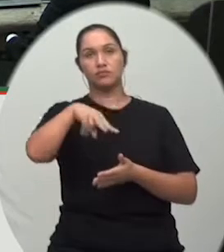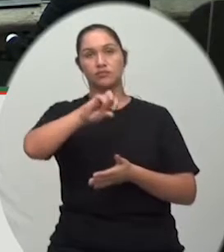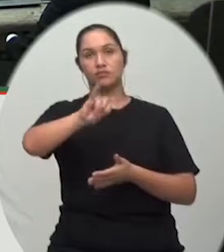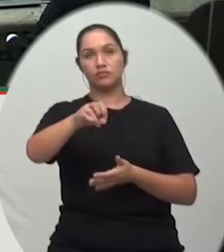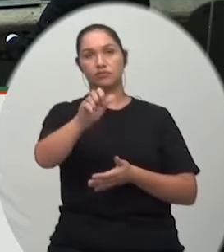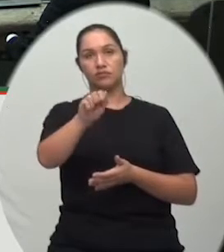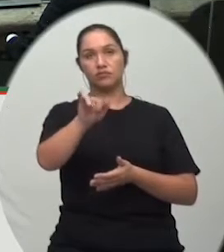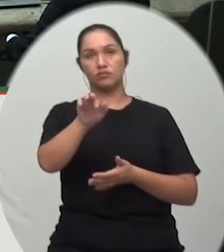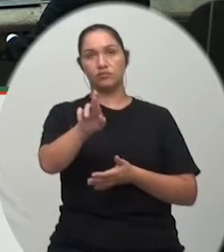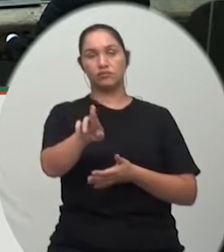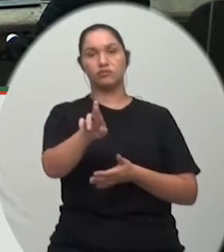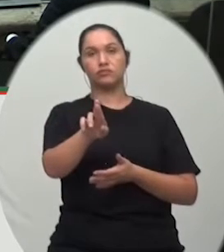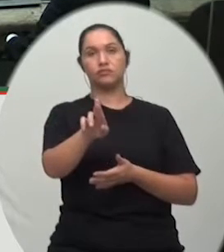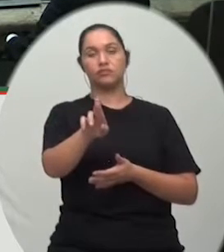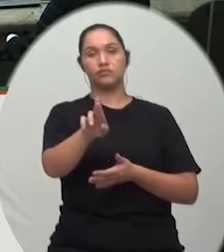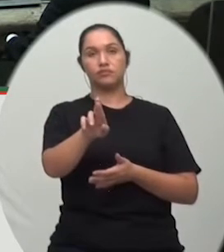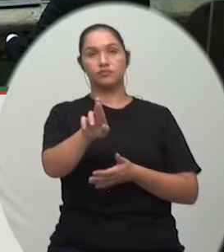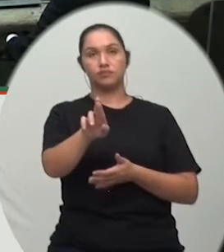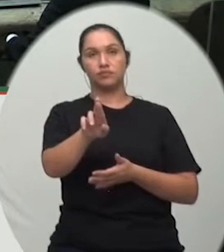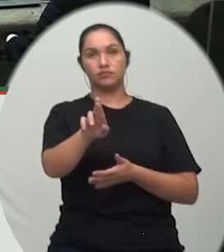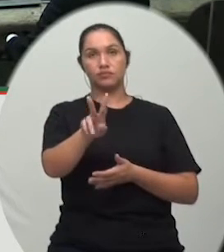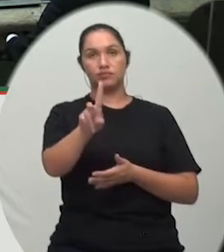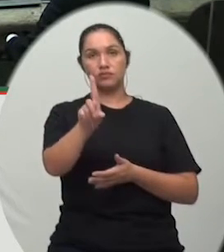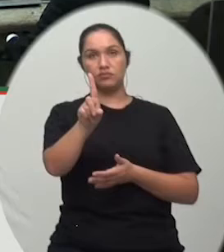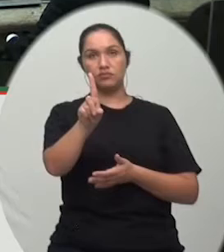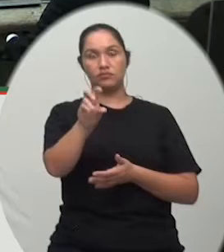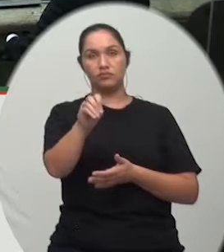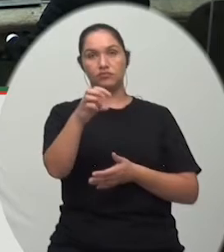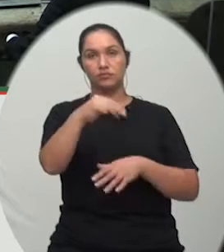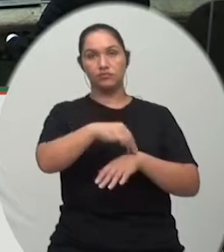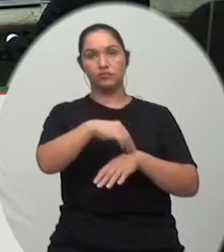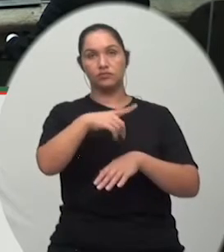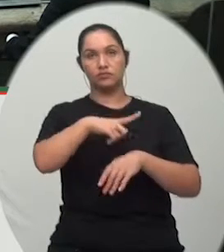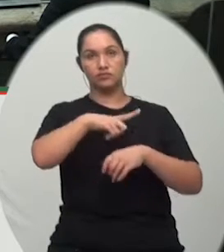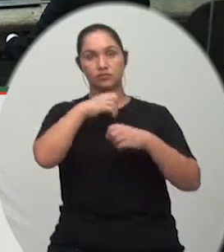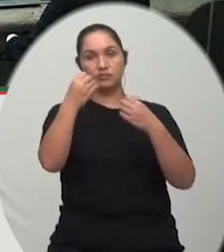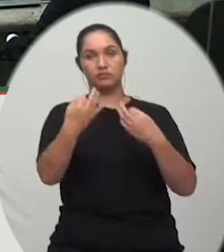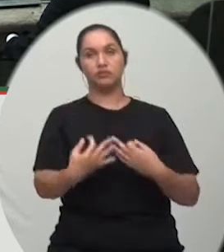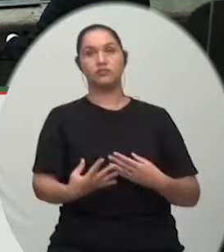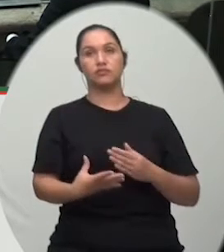Jair Alexandre. Vossa Excelência dispõe de 10 minutos.